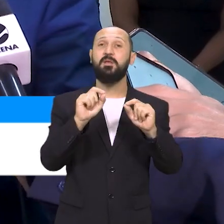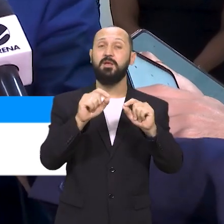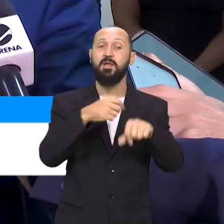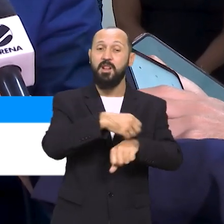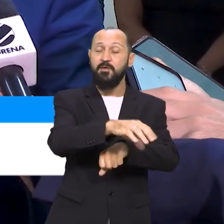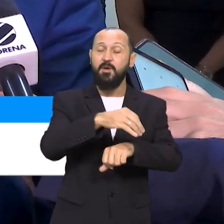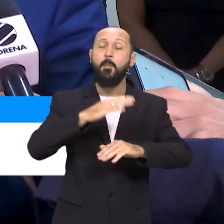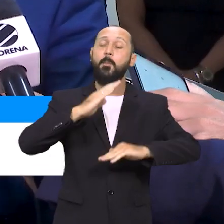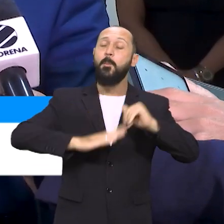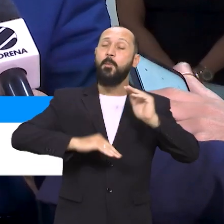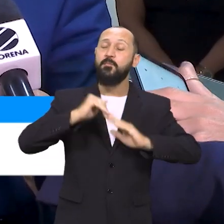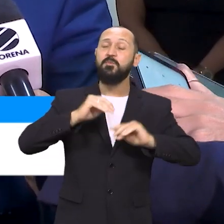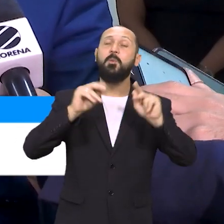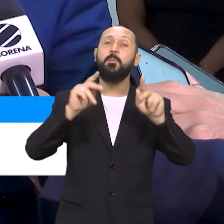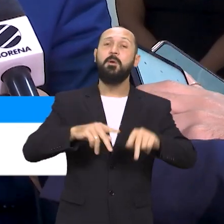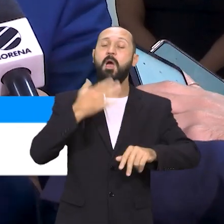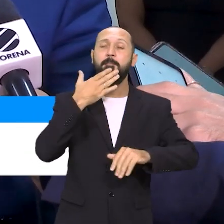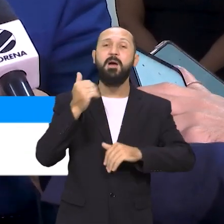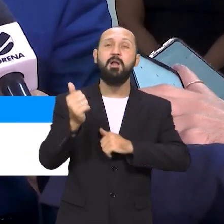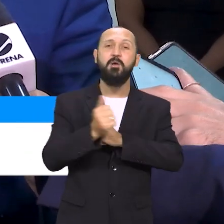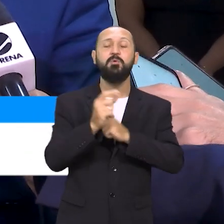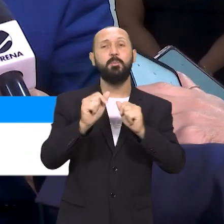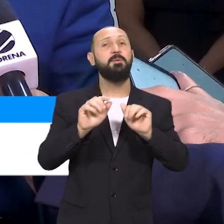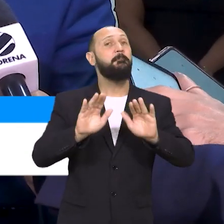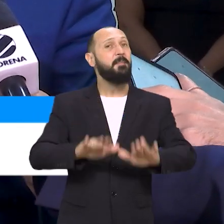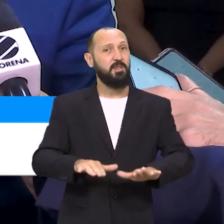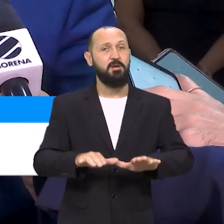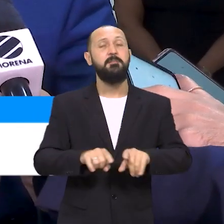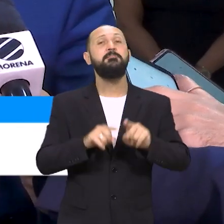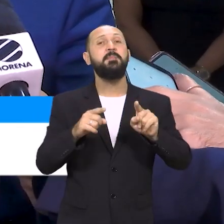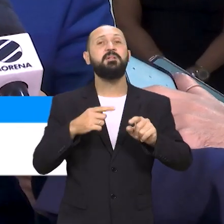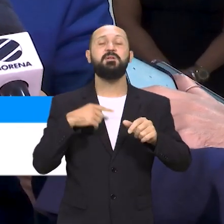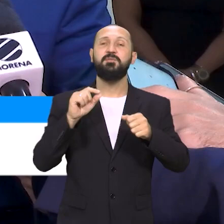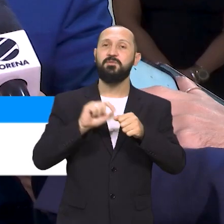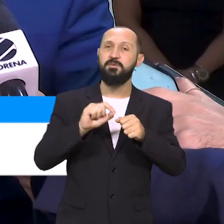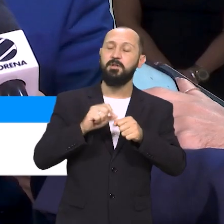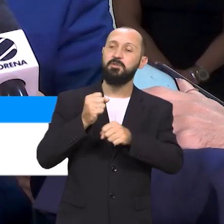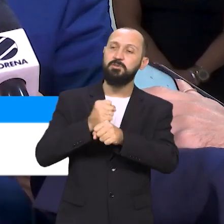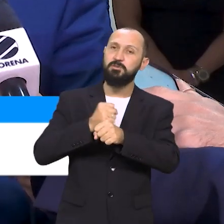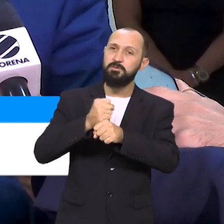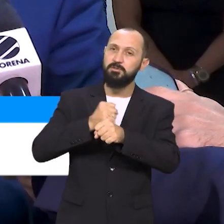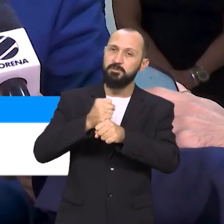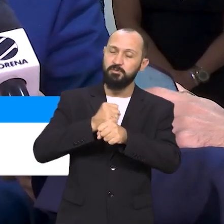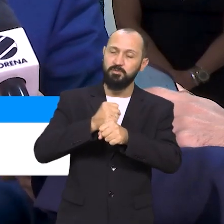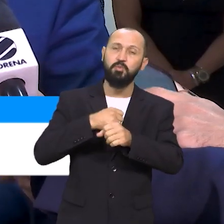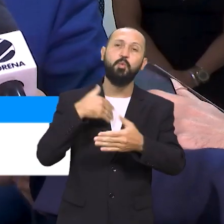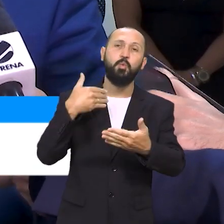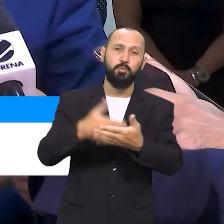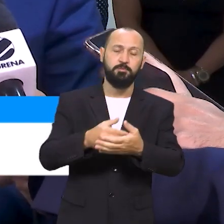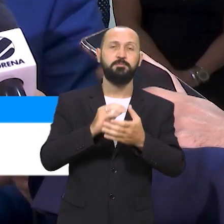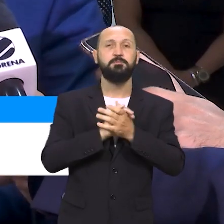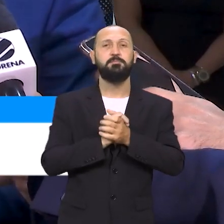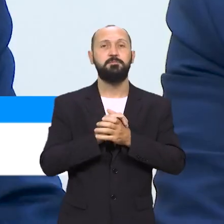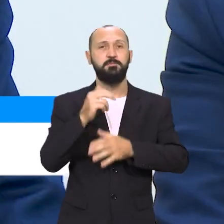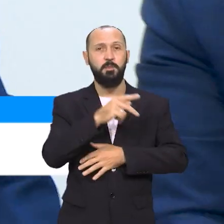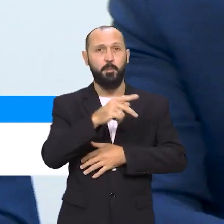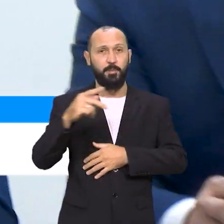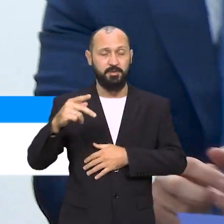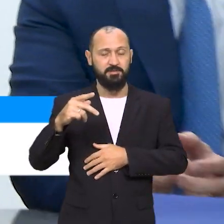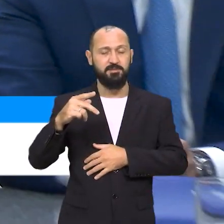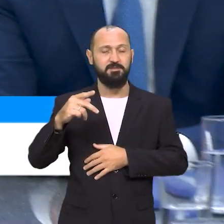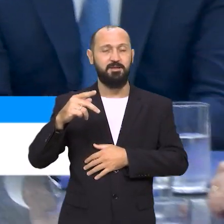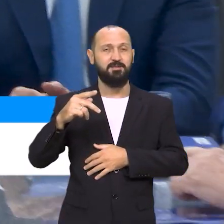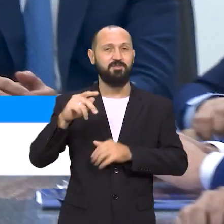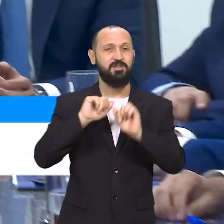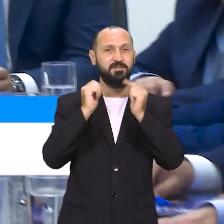é levar para o servidor público a melhor assistência ao preço mais justo. E a gente tem feito isso ao longo desses anos todos. O